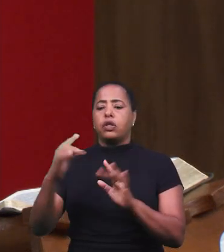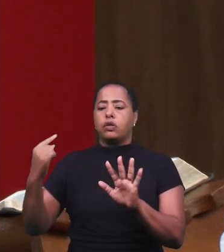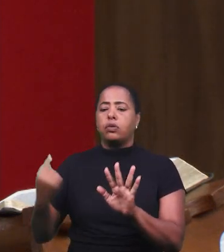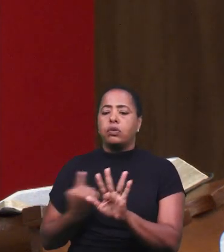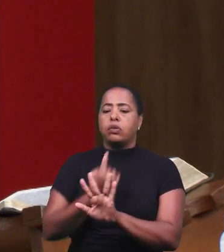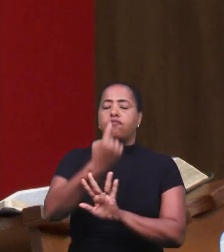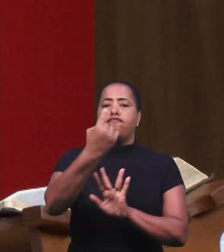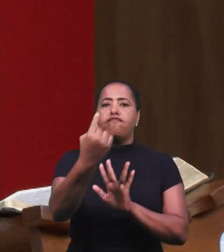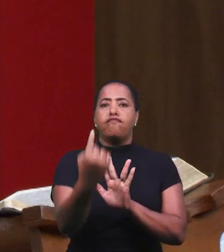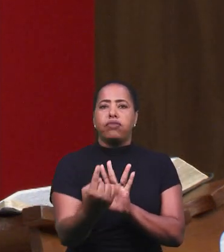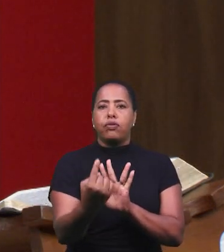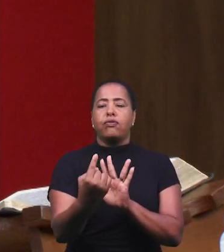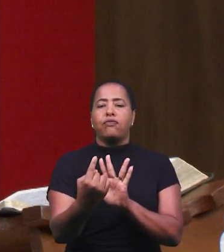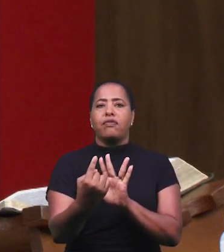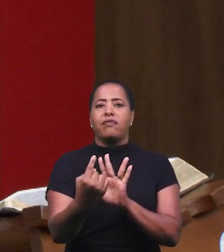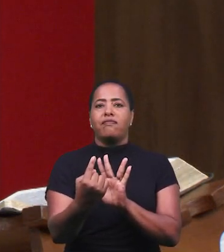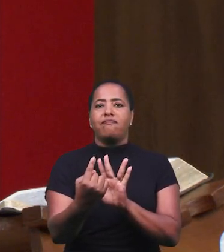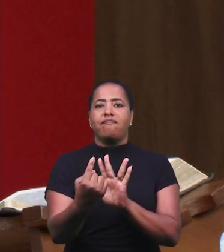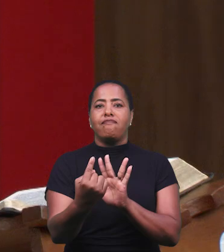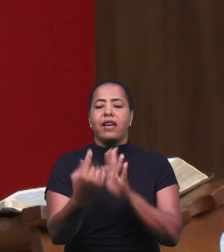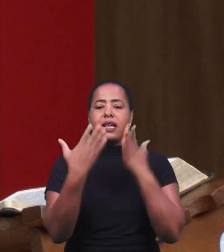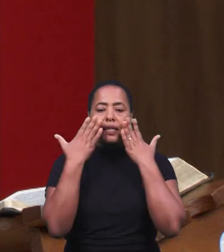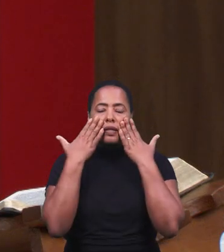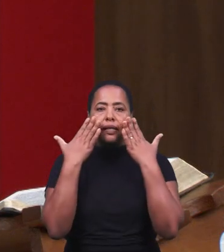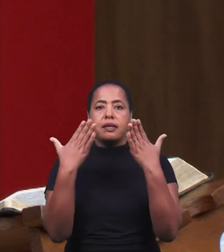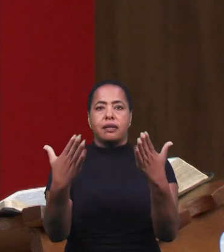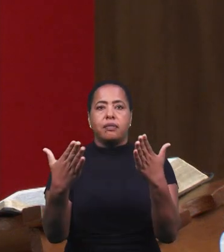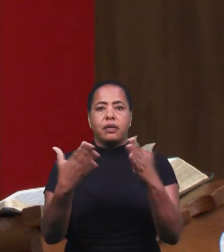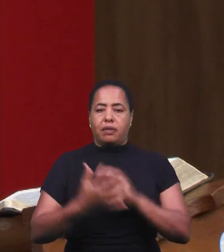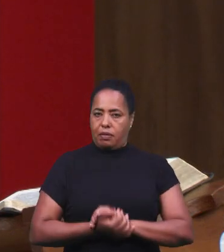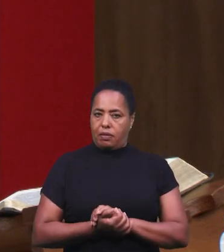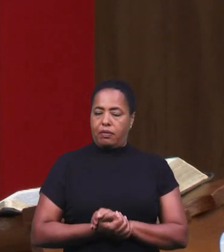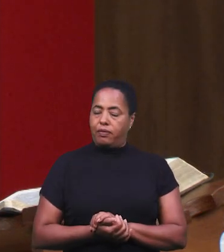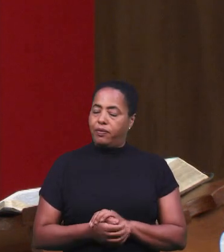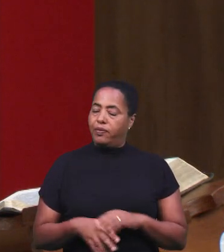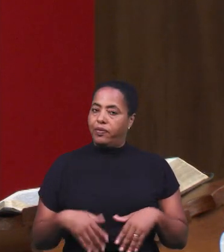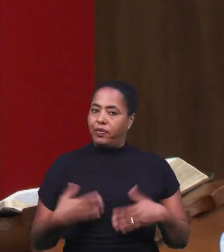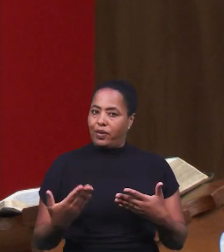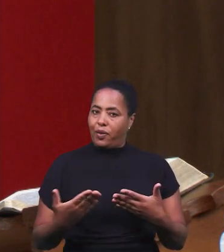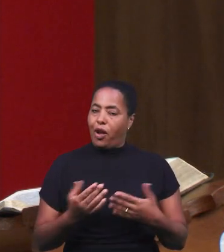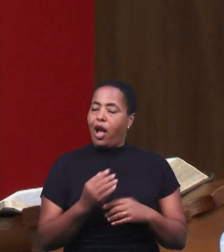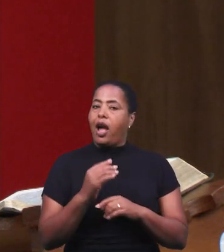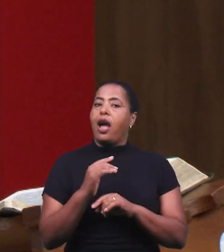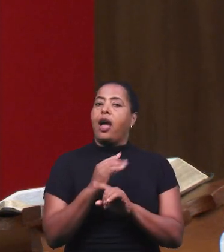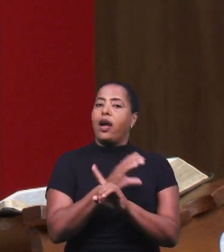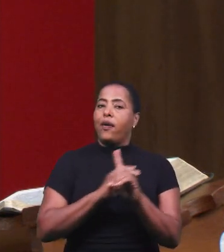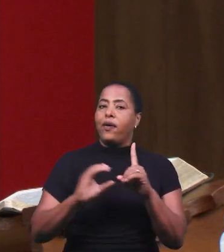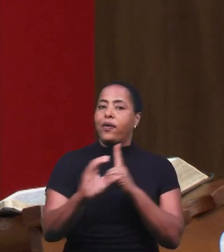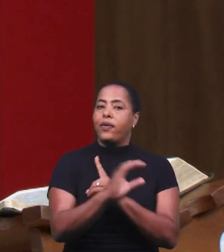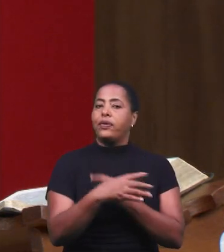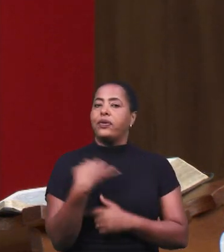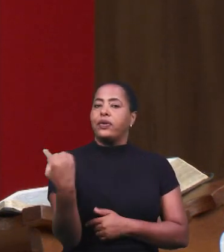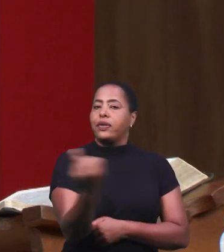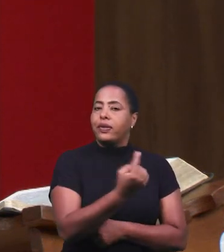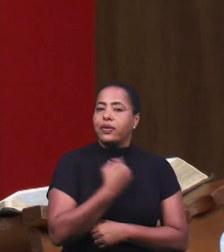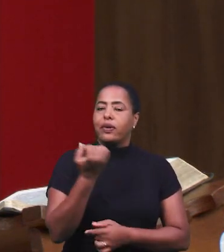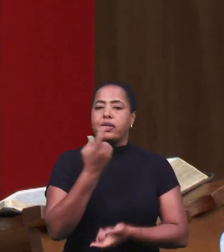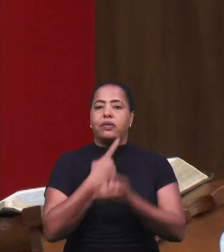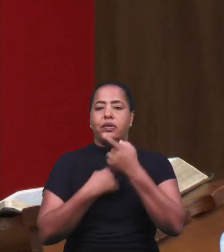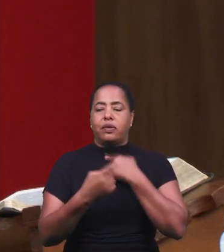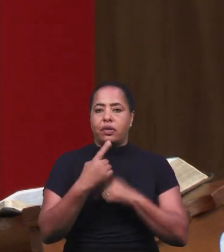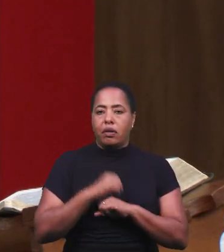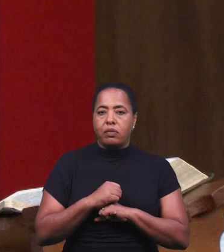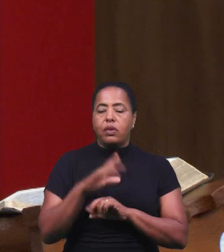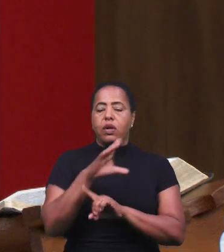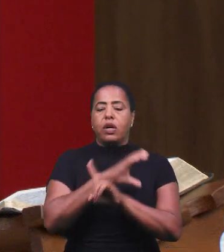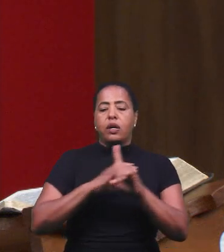instante. Esse é o culto que nós queremos. É desse culto que nós participamos. Um